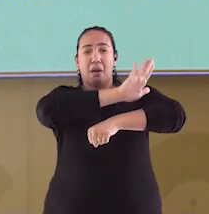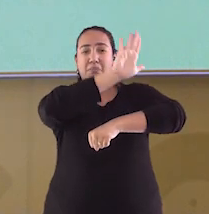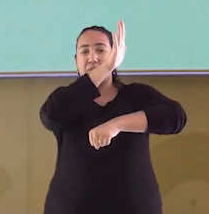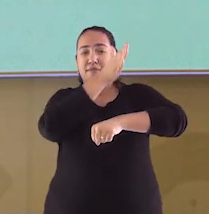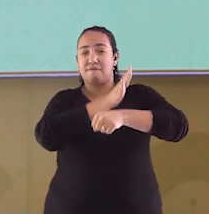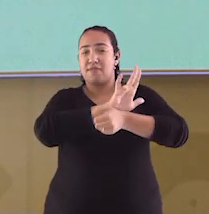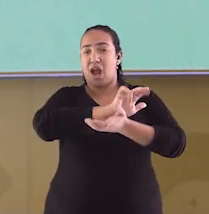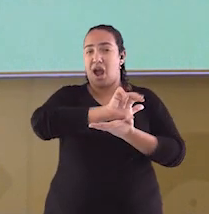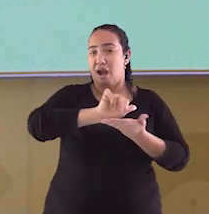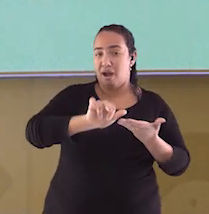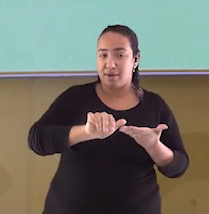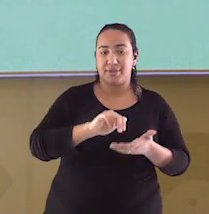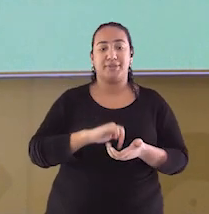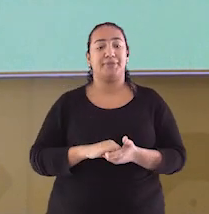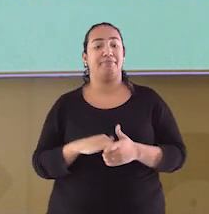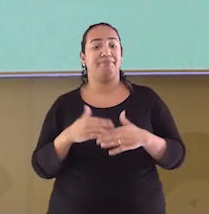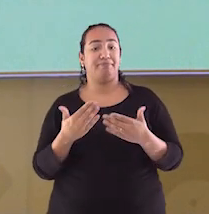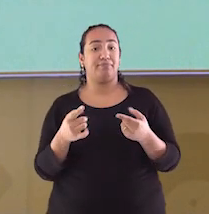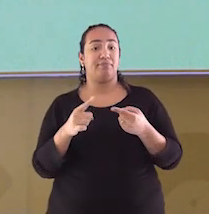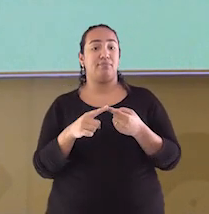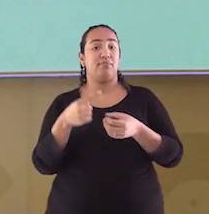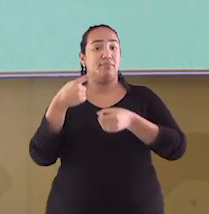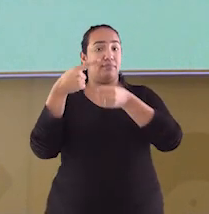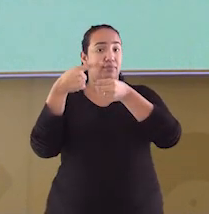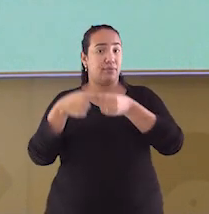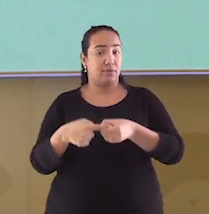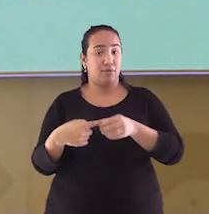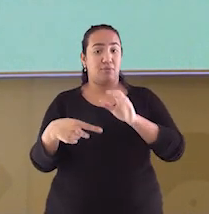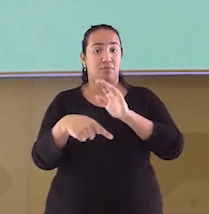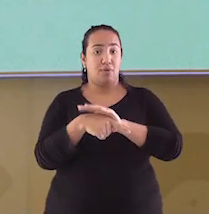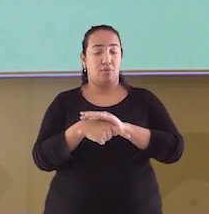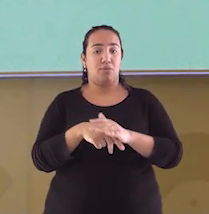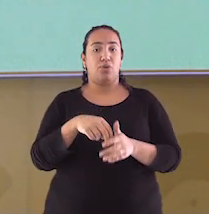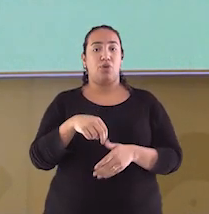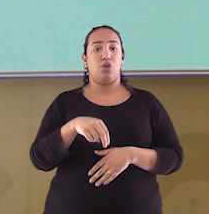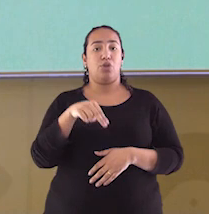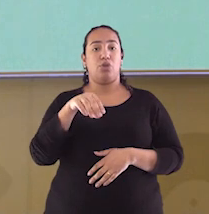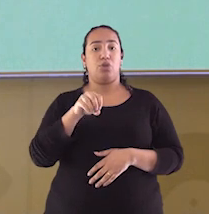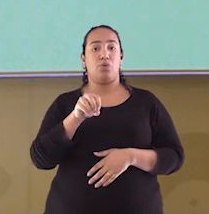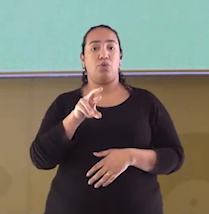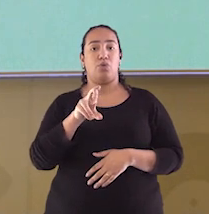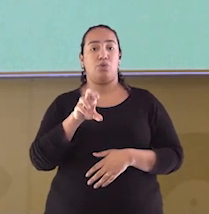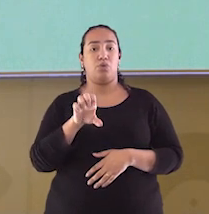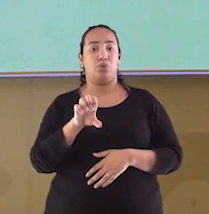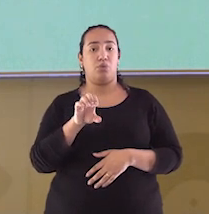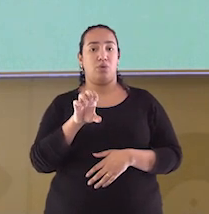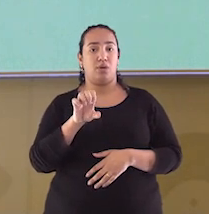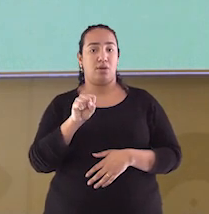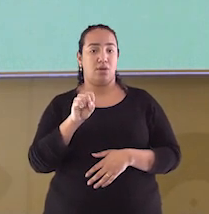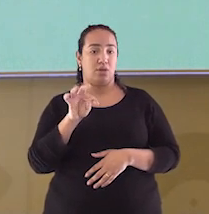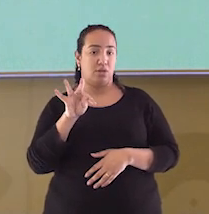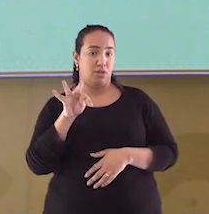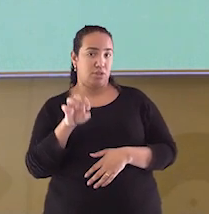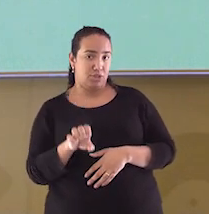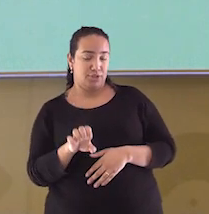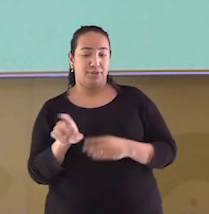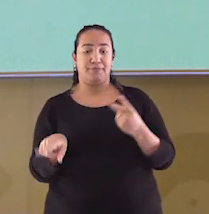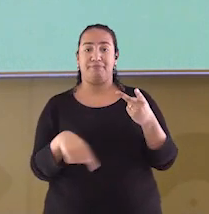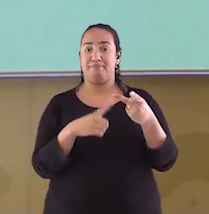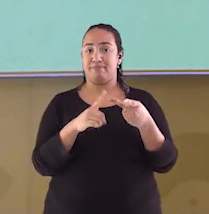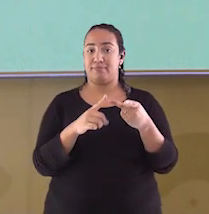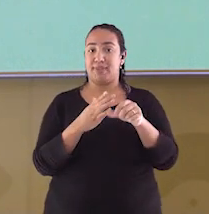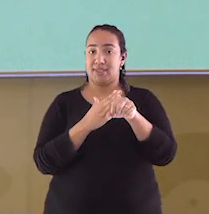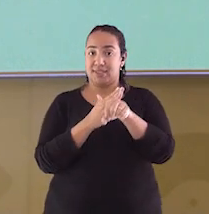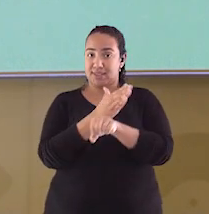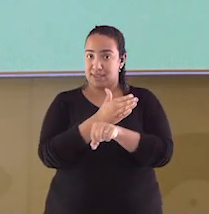no local. Esse município fica na região noroeste do Espírito Santo. E Serra